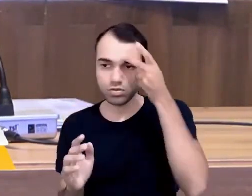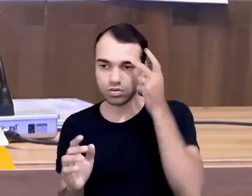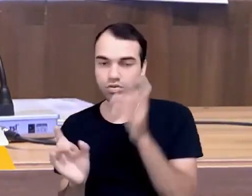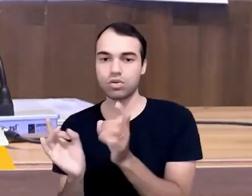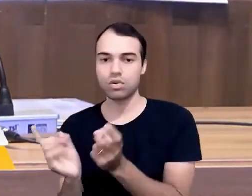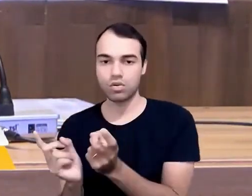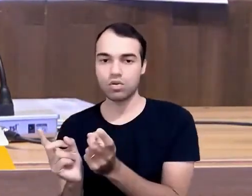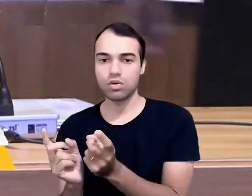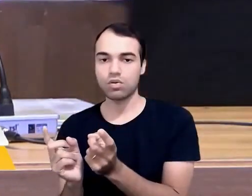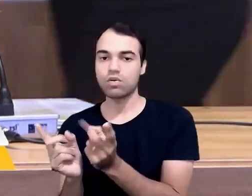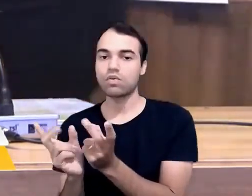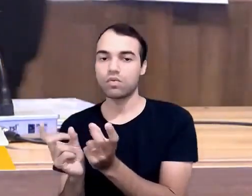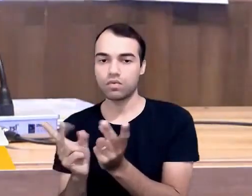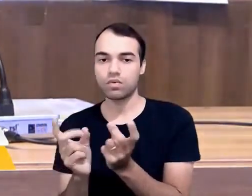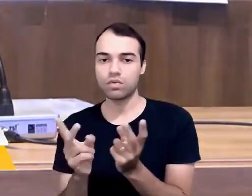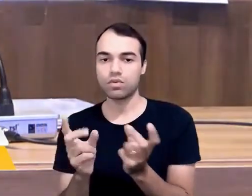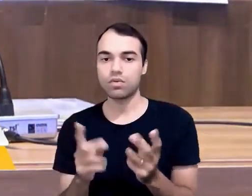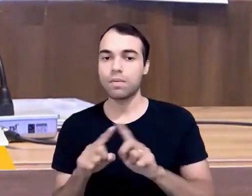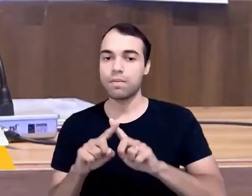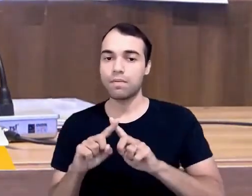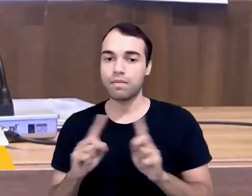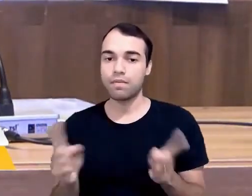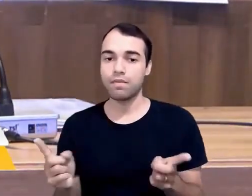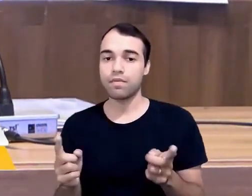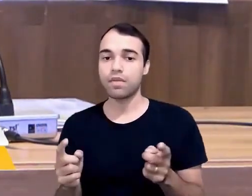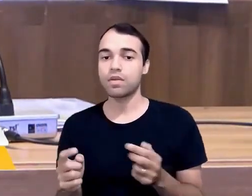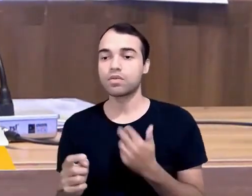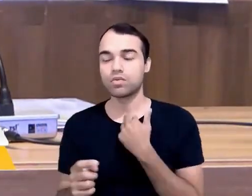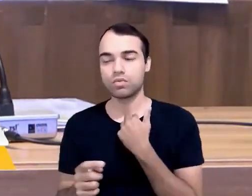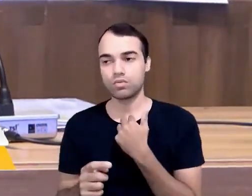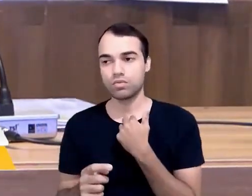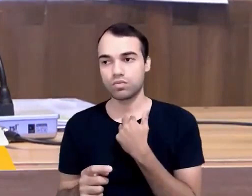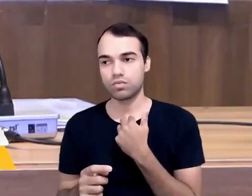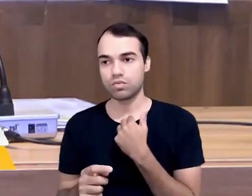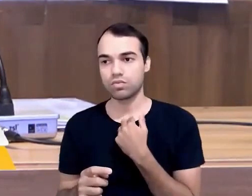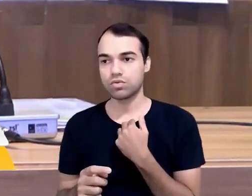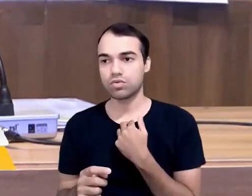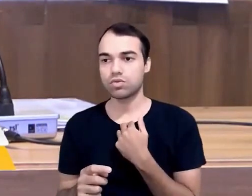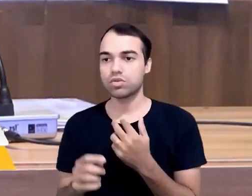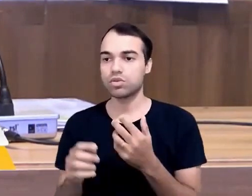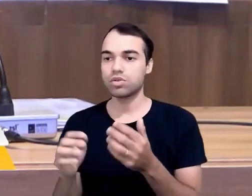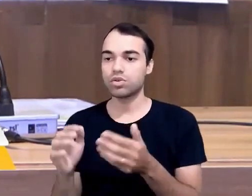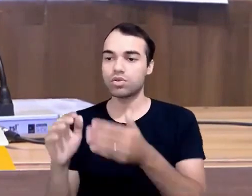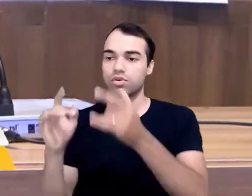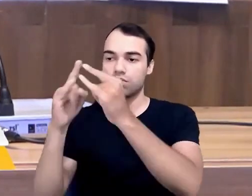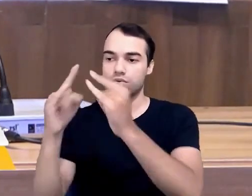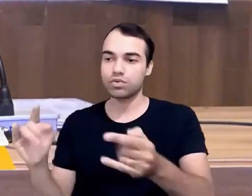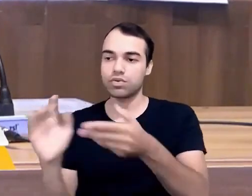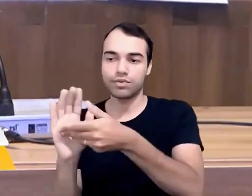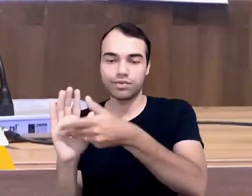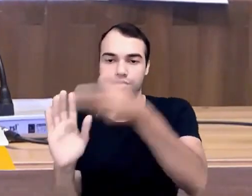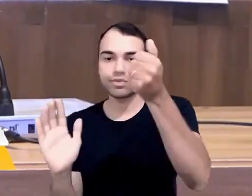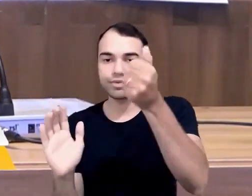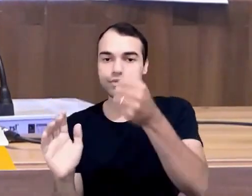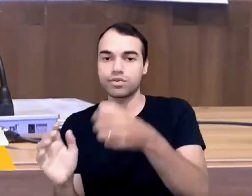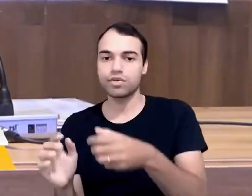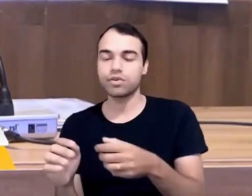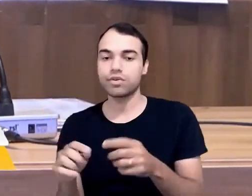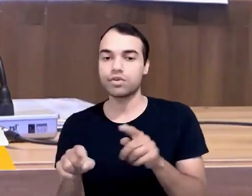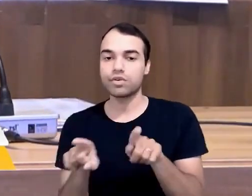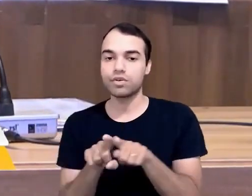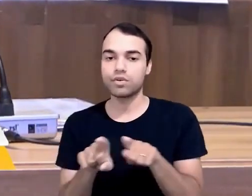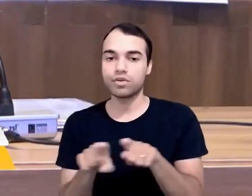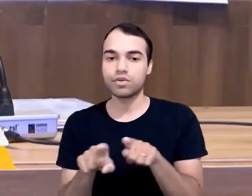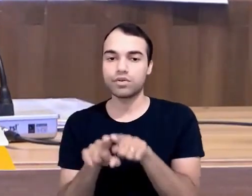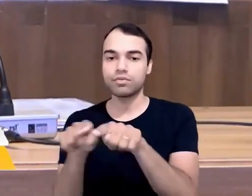exemplo, tocar nas barracas dos acampados, dos manifestantes, a gente não poderia mexer na cozinha